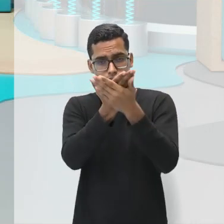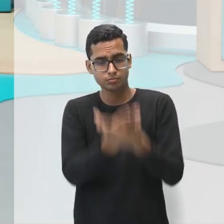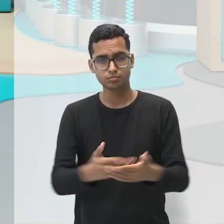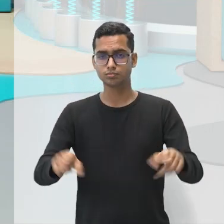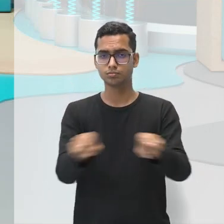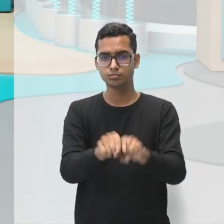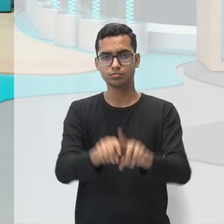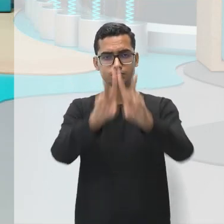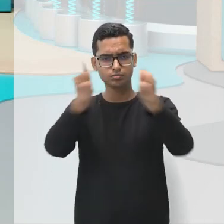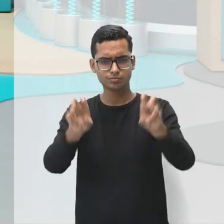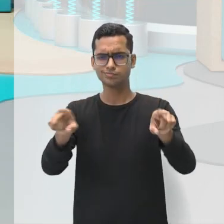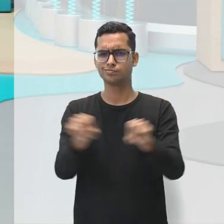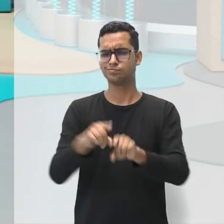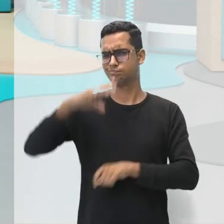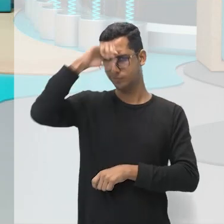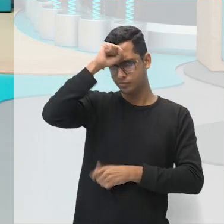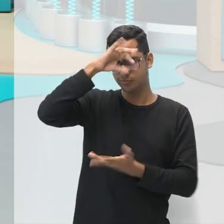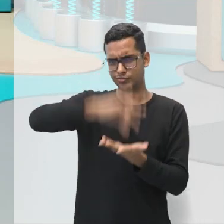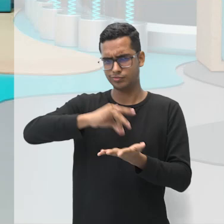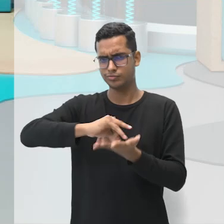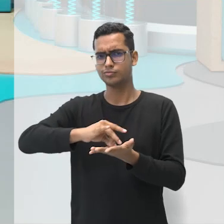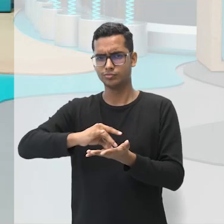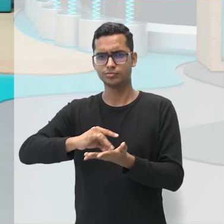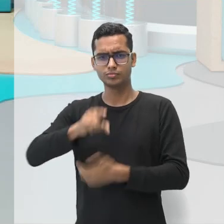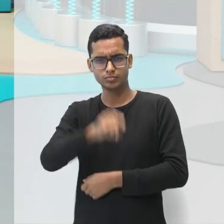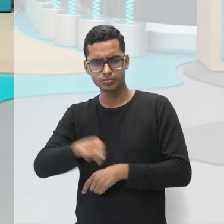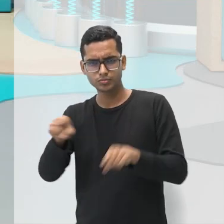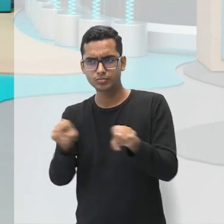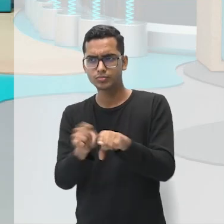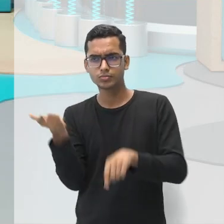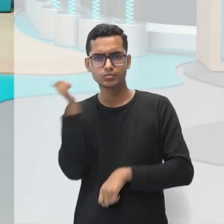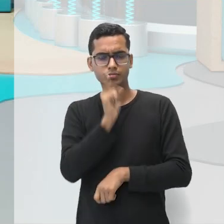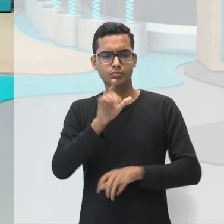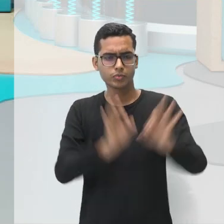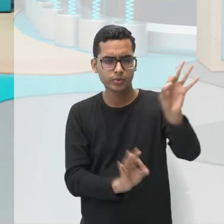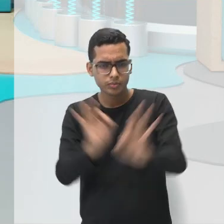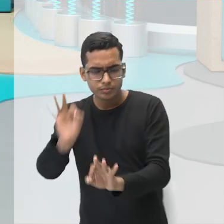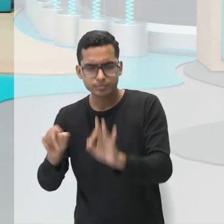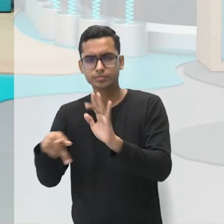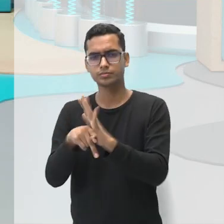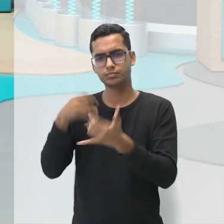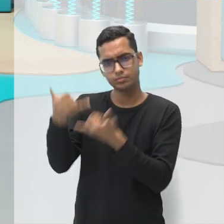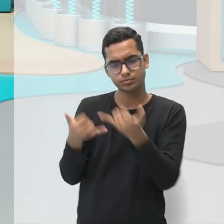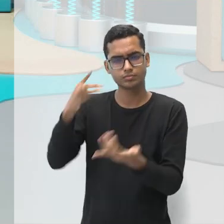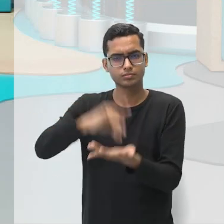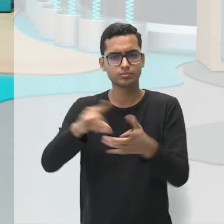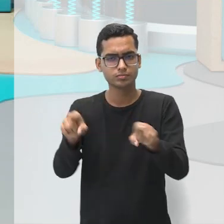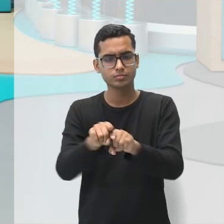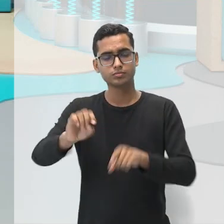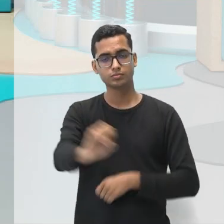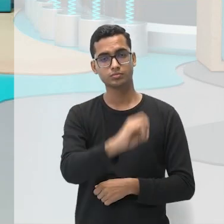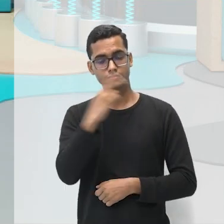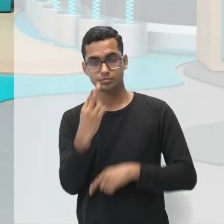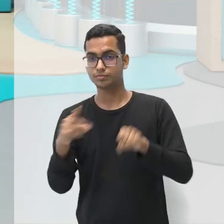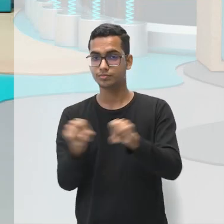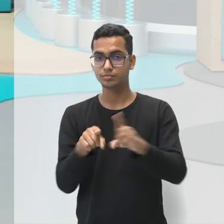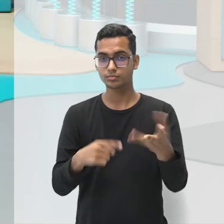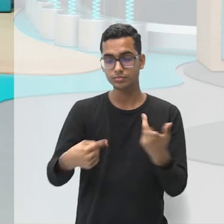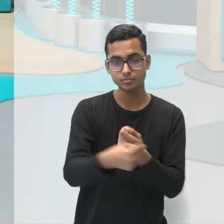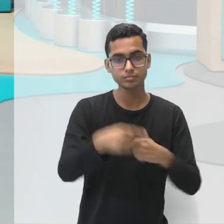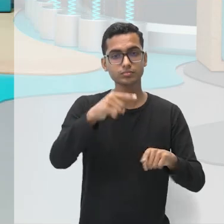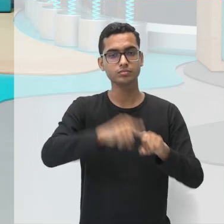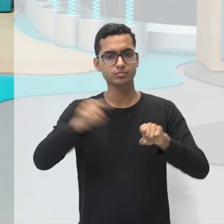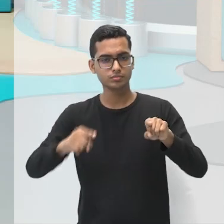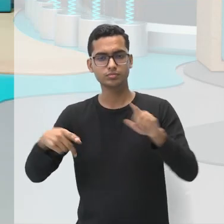desses conteúdos, tenham aprendido bastante, tenham aprendido a montar aí os seus jogos ou as muitas